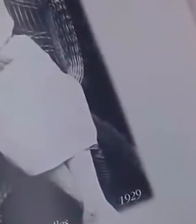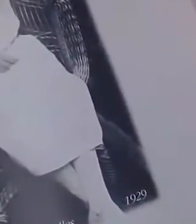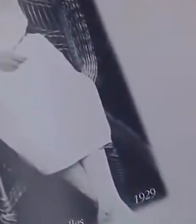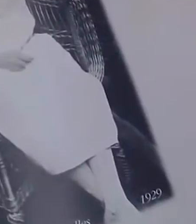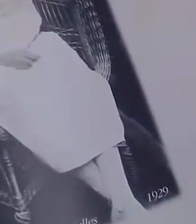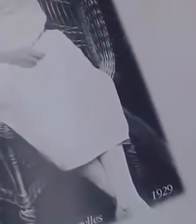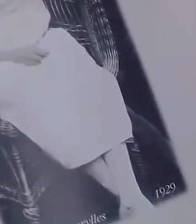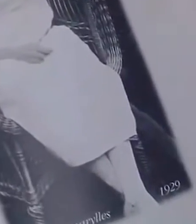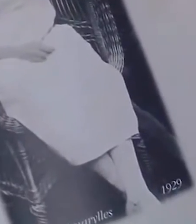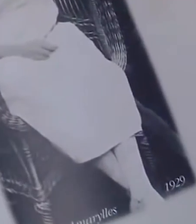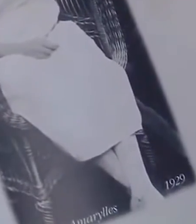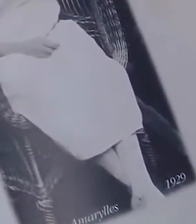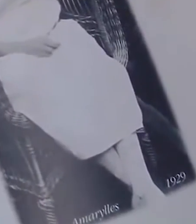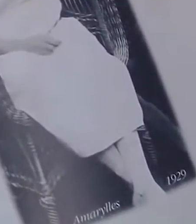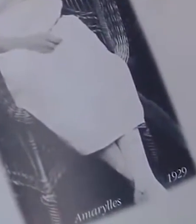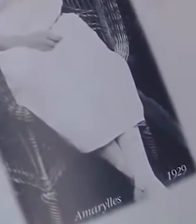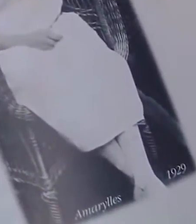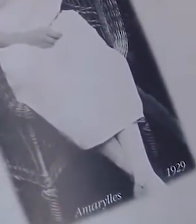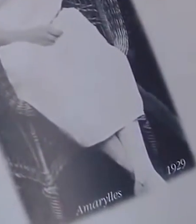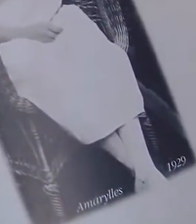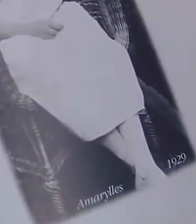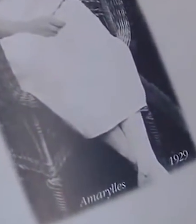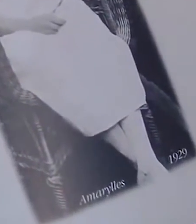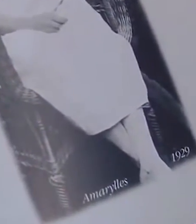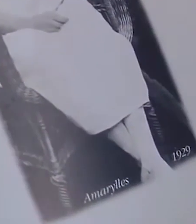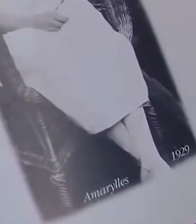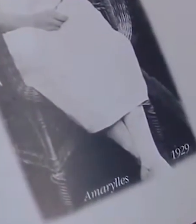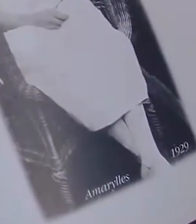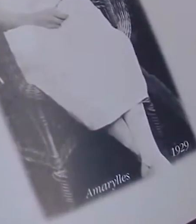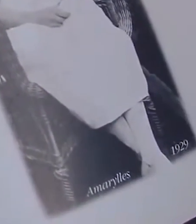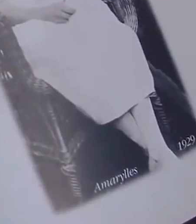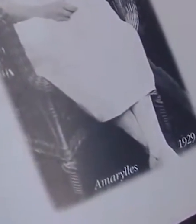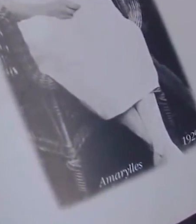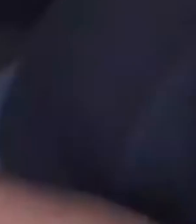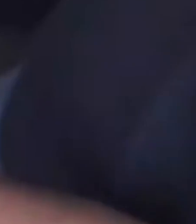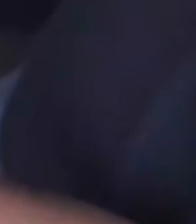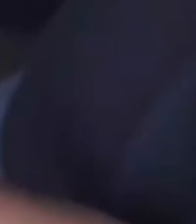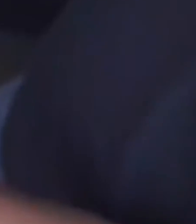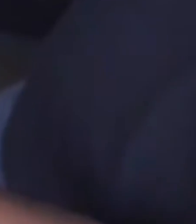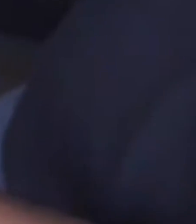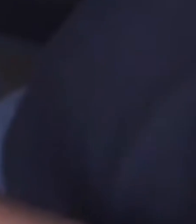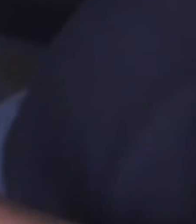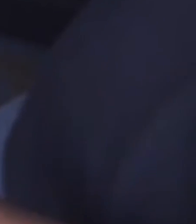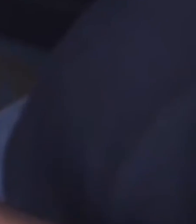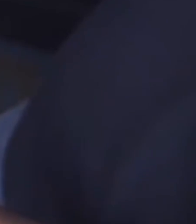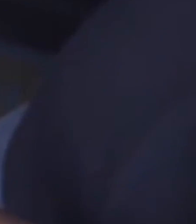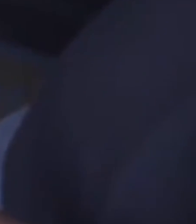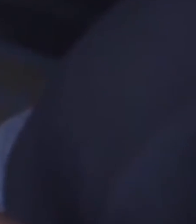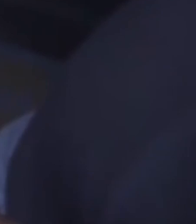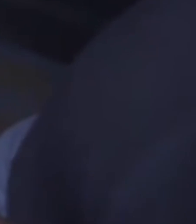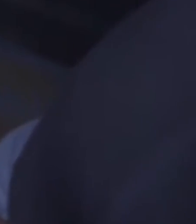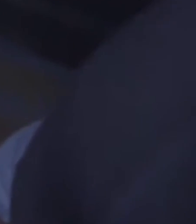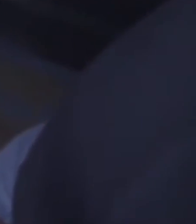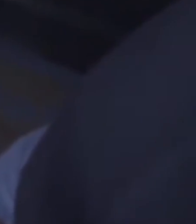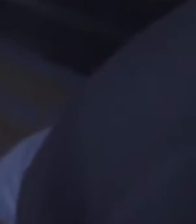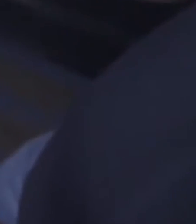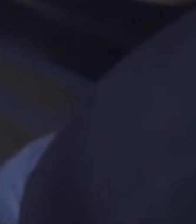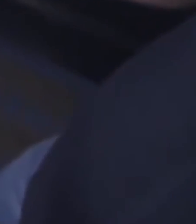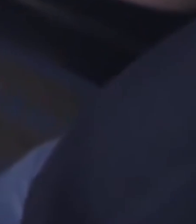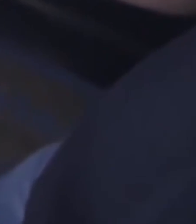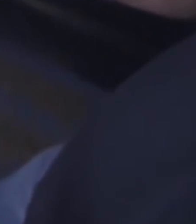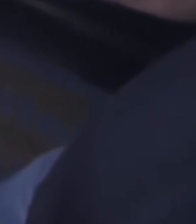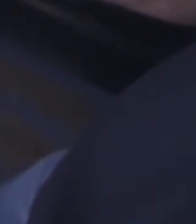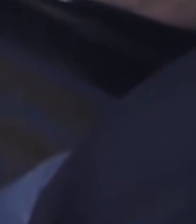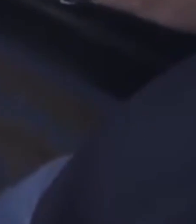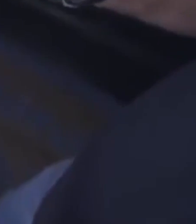Marílis, ela era professora de piano, francês, português, muito culta. E o José, fazendeiro,